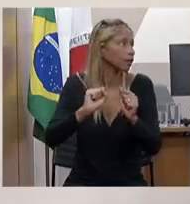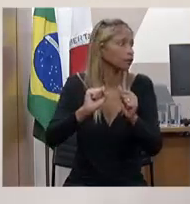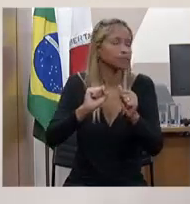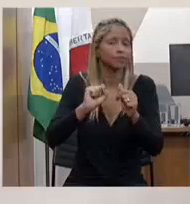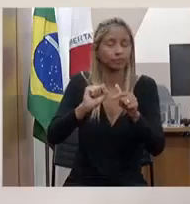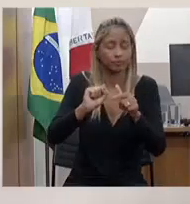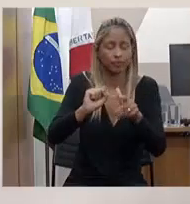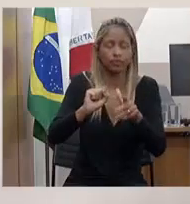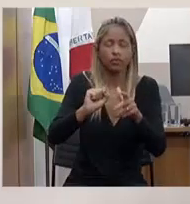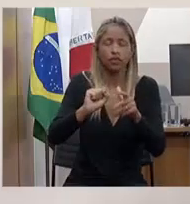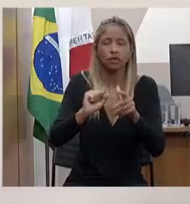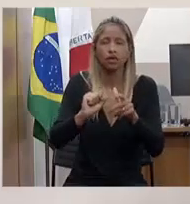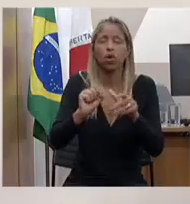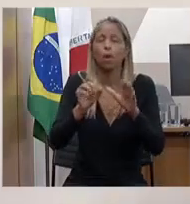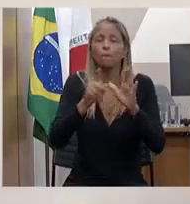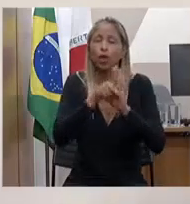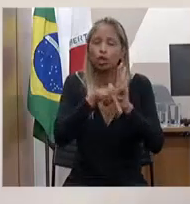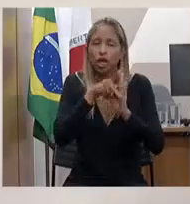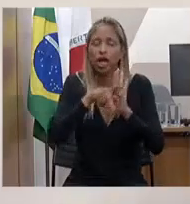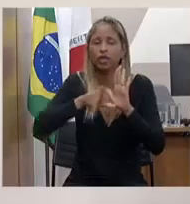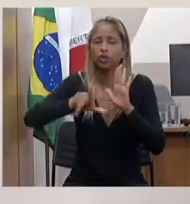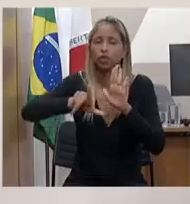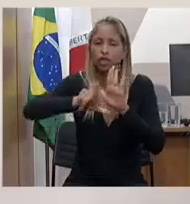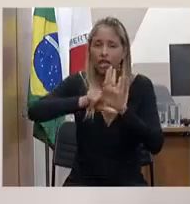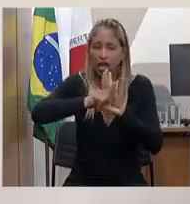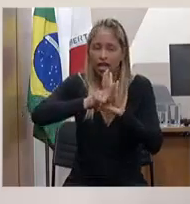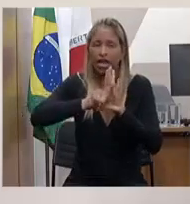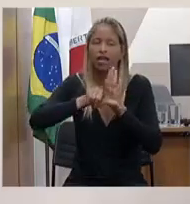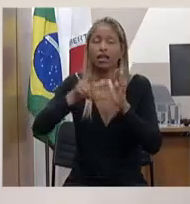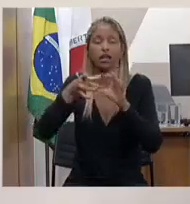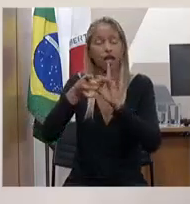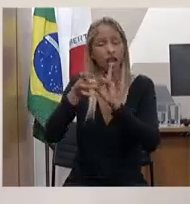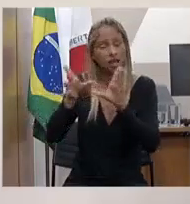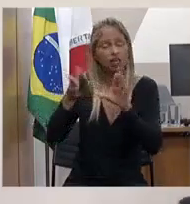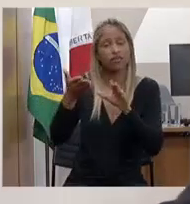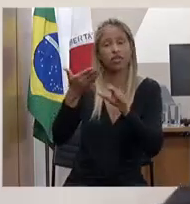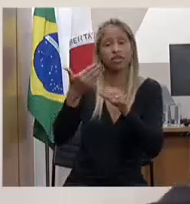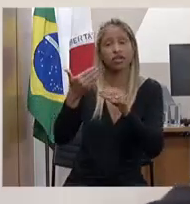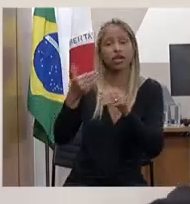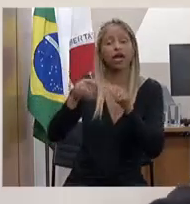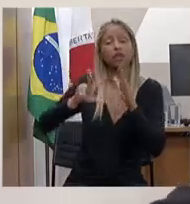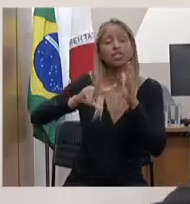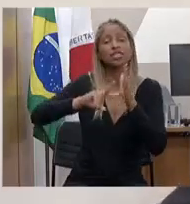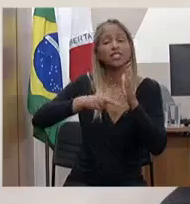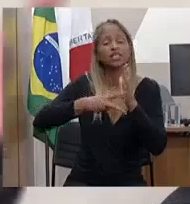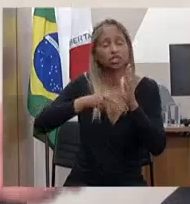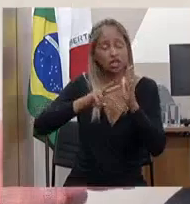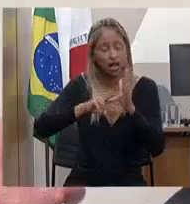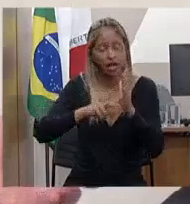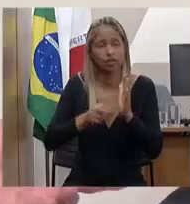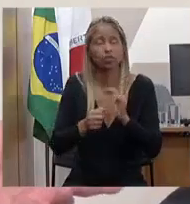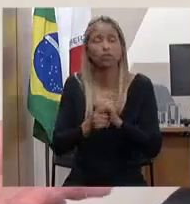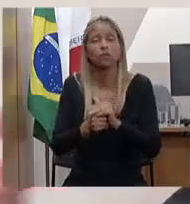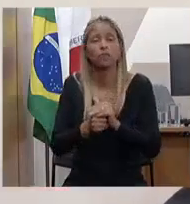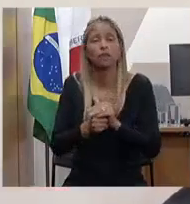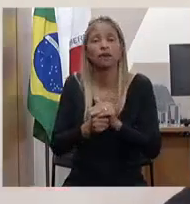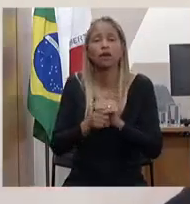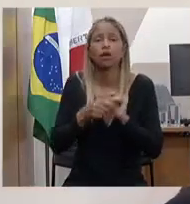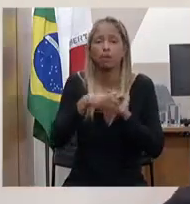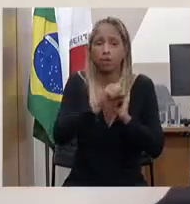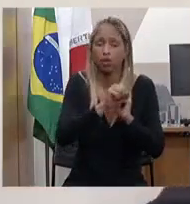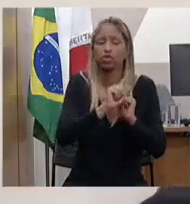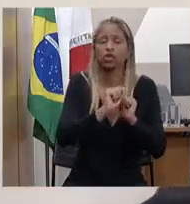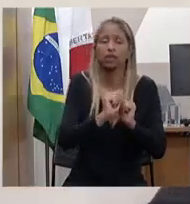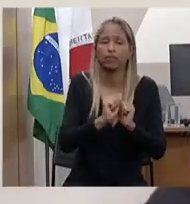votado é projeto de lei né a palavra é aberta para O Sindicatos né então isso vale para todos os sindicatos